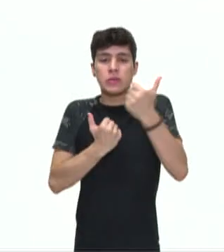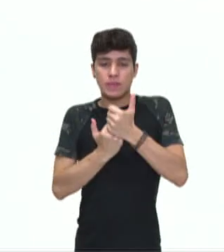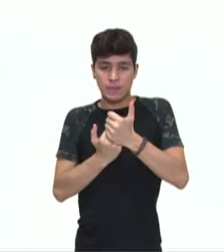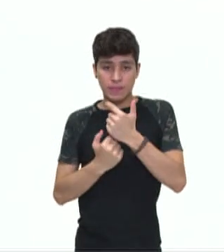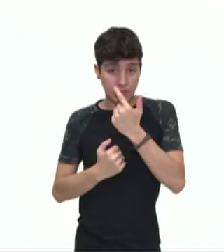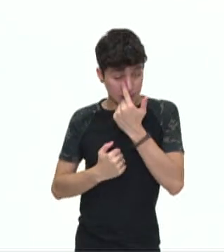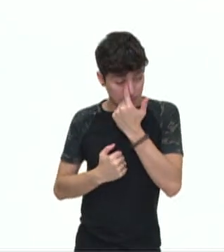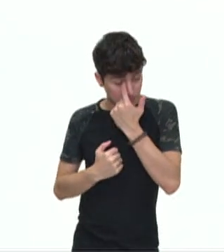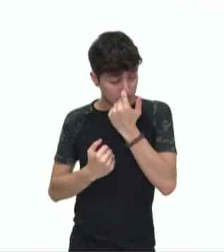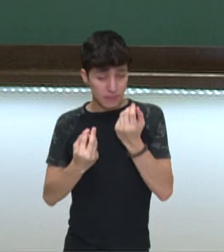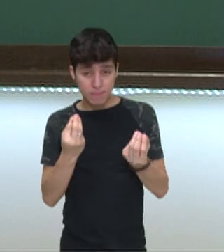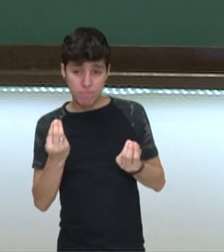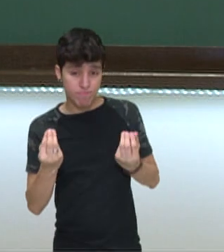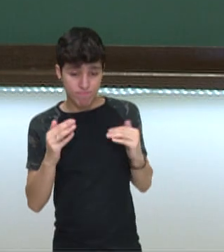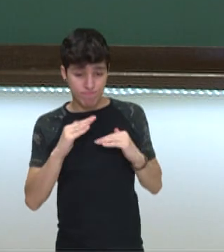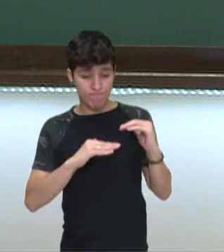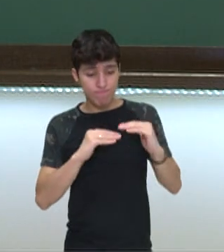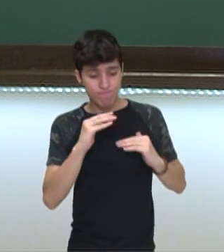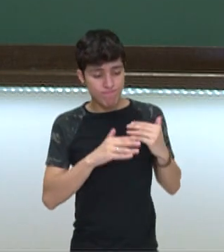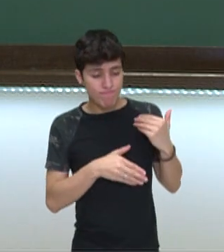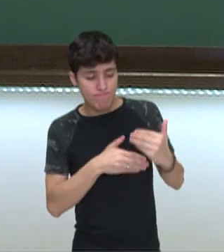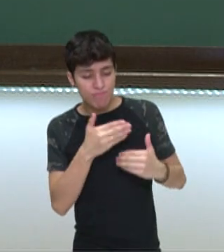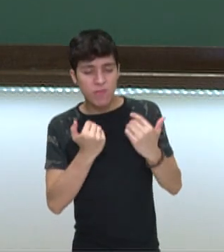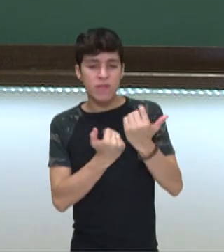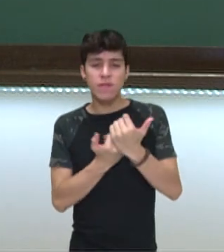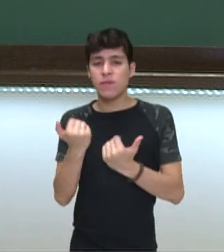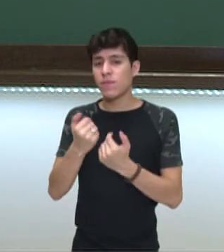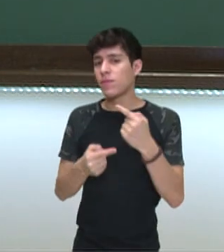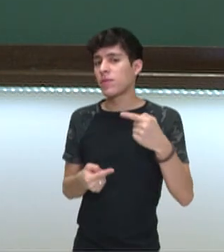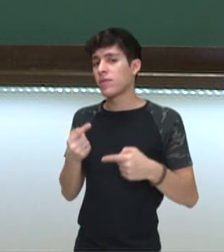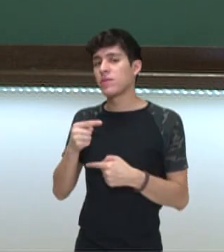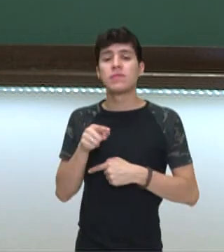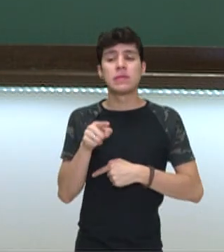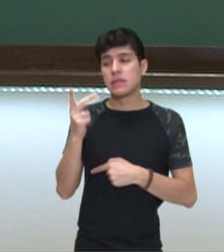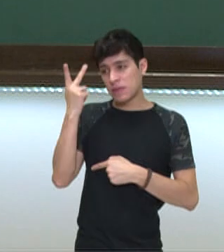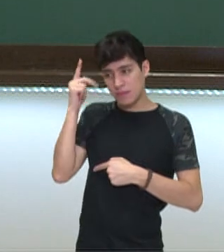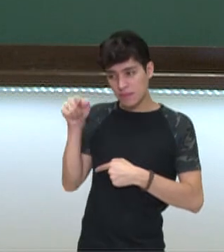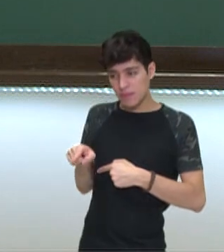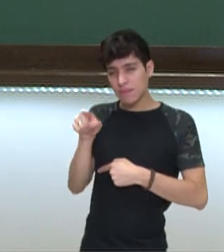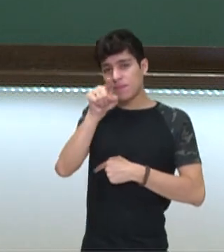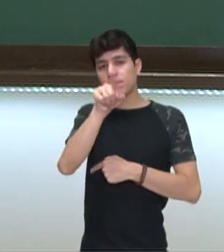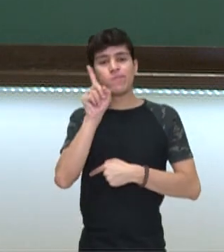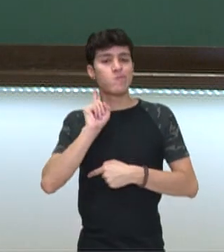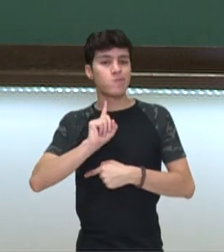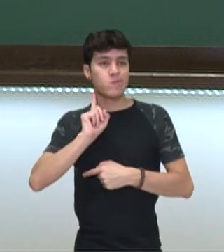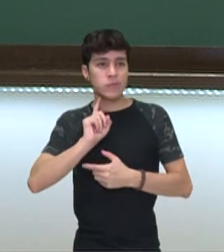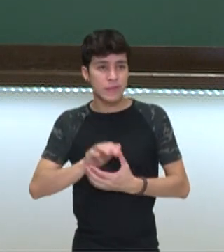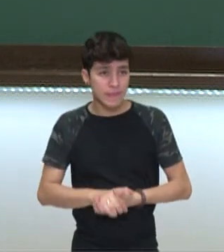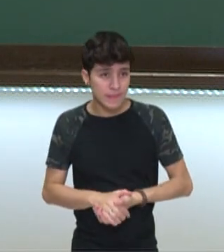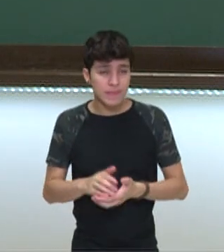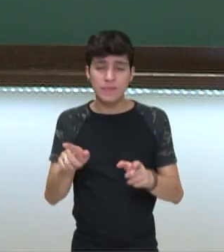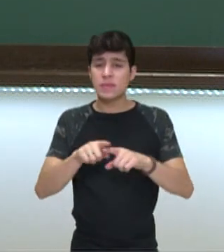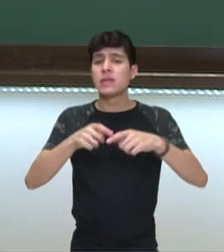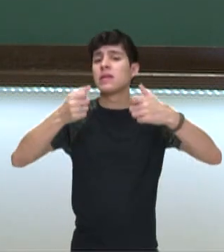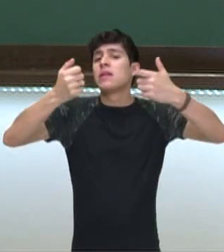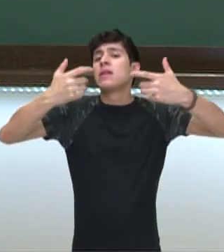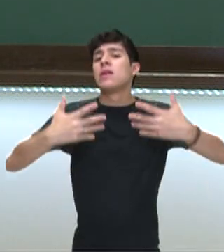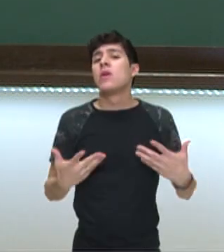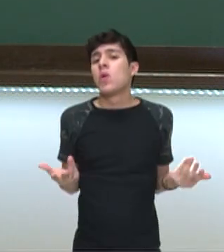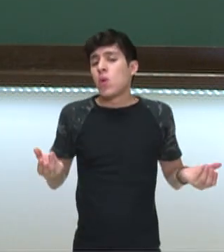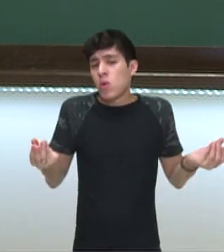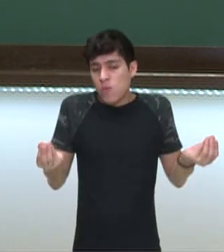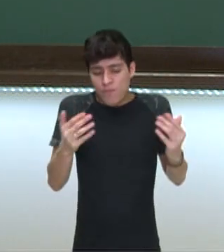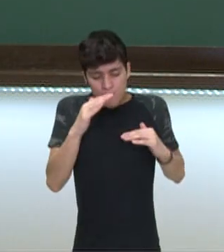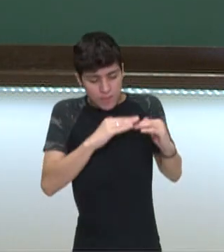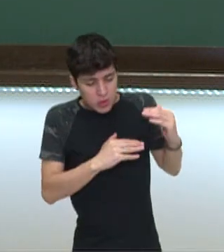Então como que e essa prática do revezamento político entre São Paulo e Minas Gerais também vamos falar aí de algumas das